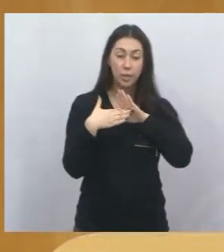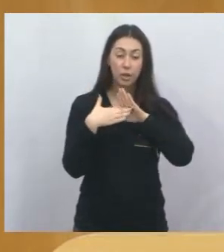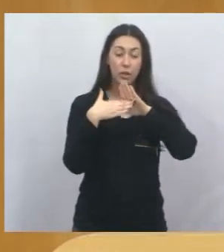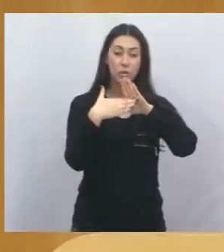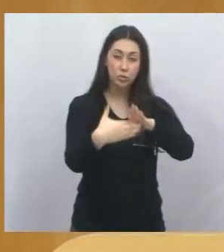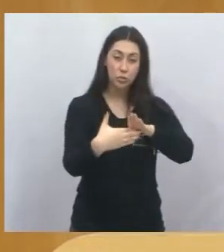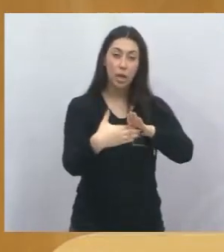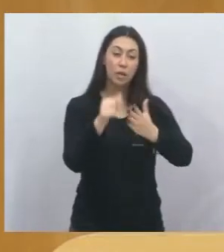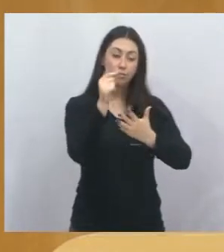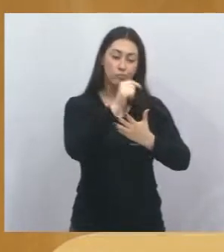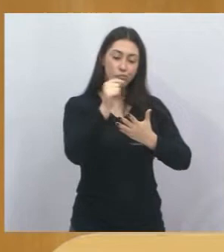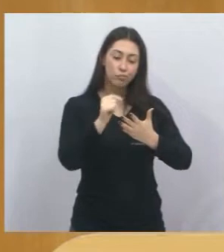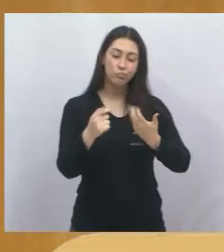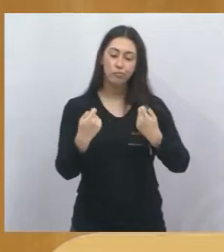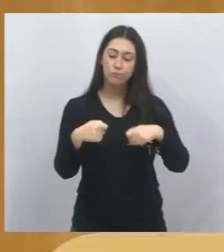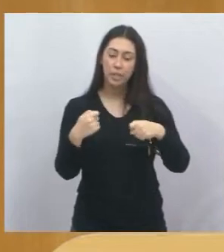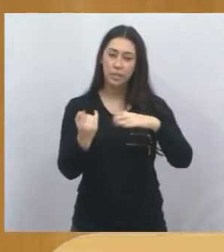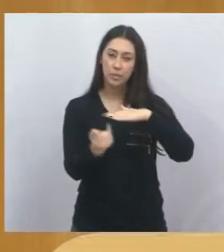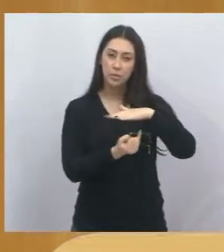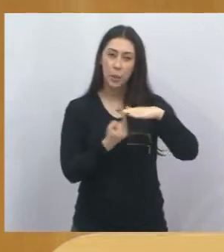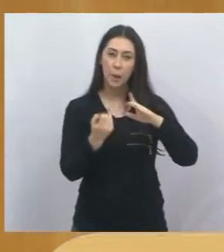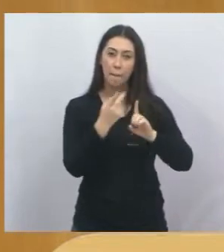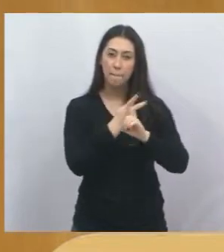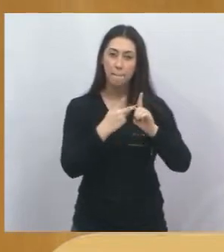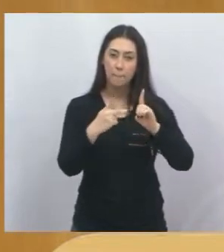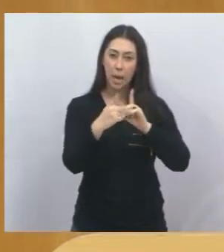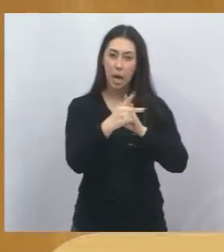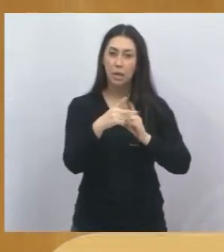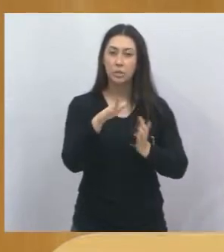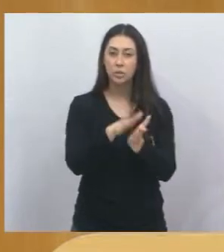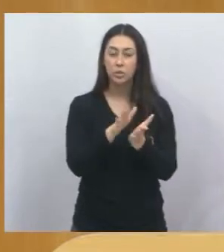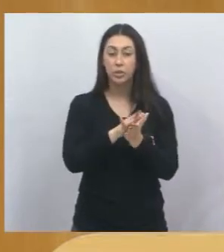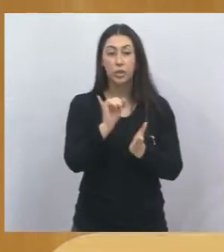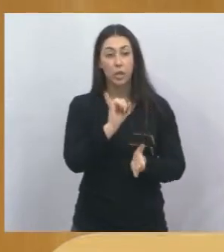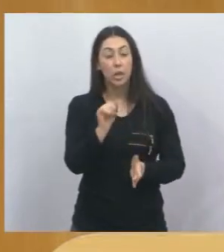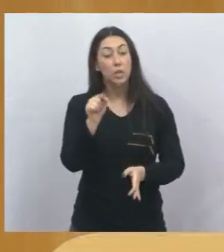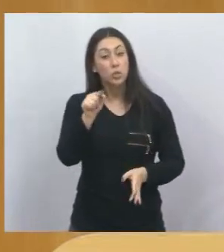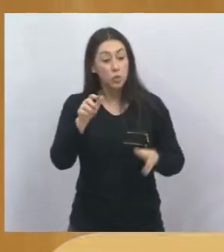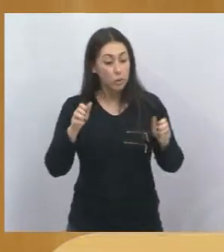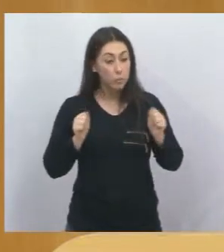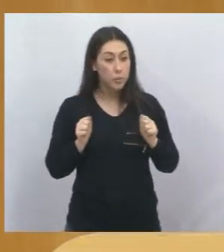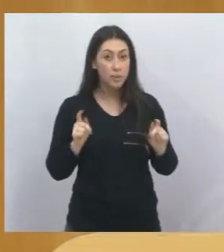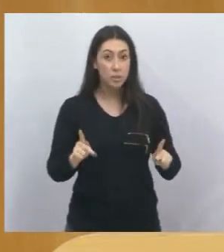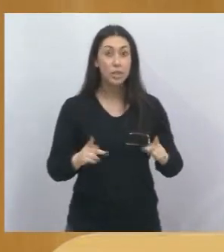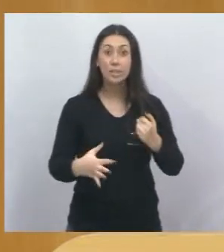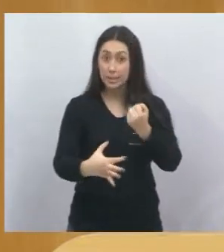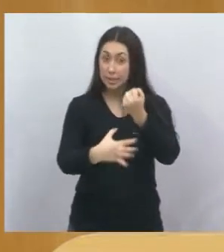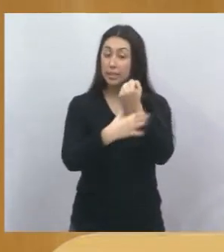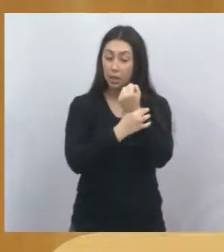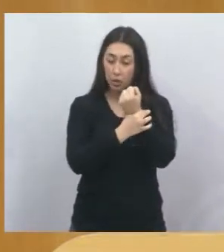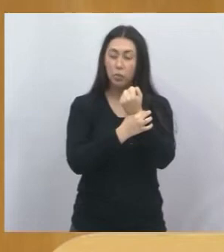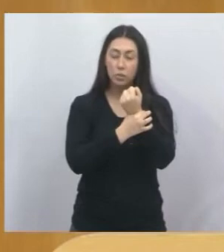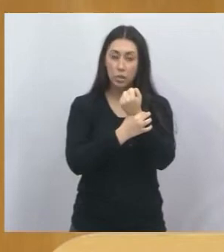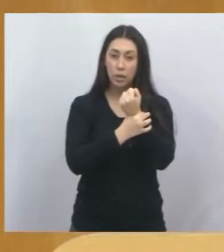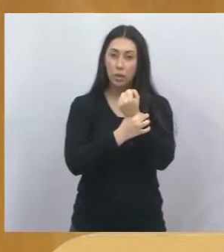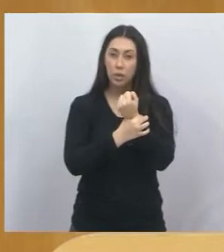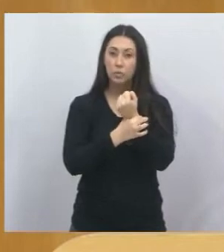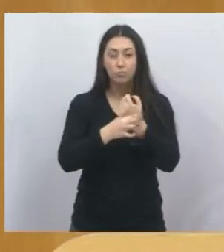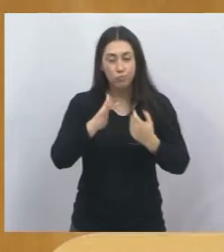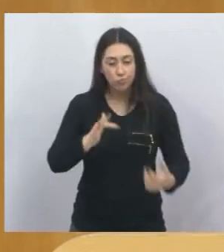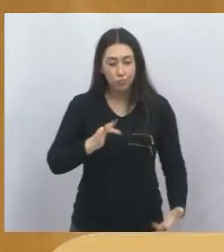às necessidades do IPMJ, para que a sua aposentadoria seja garantida até